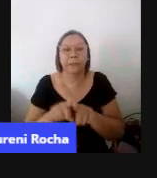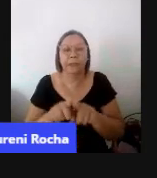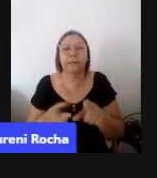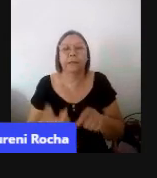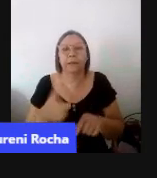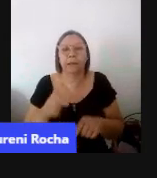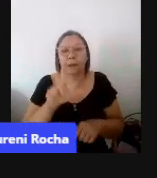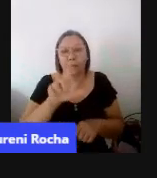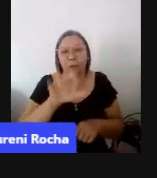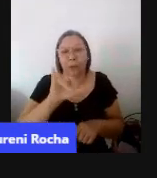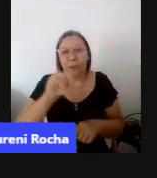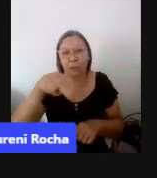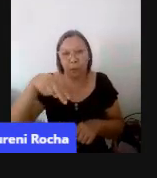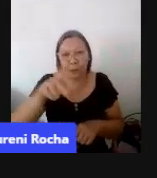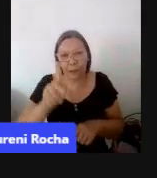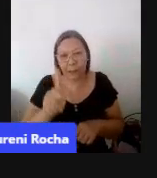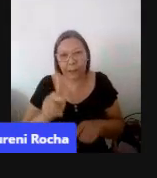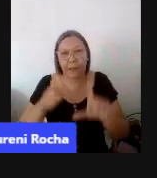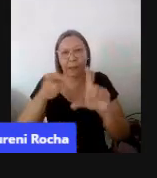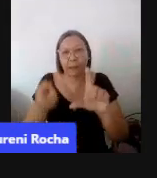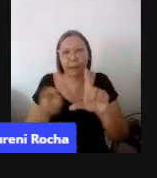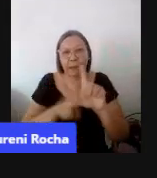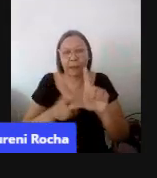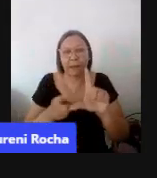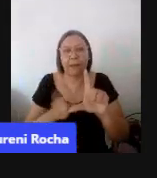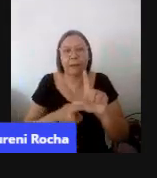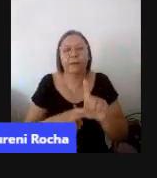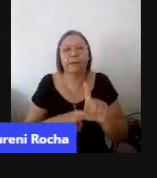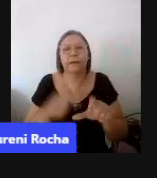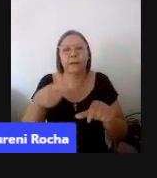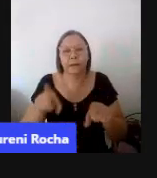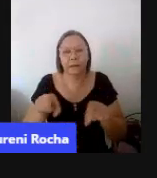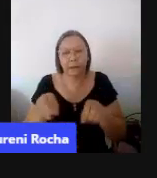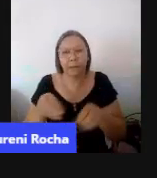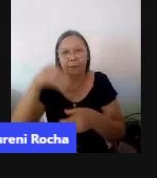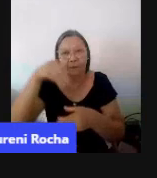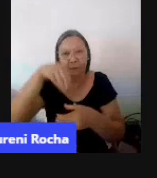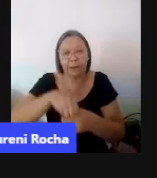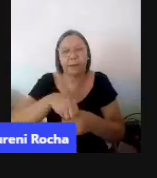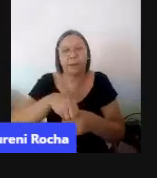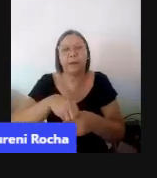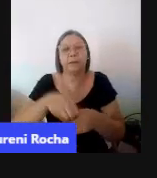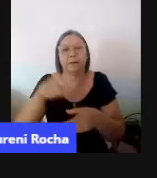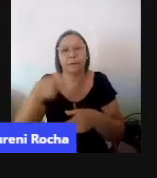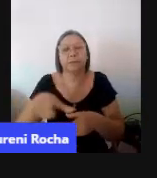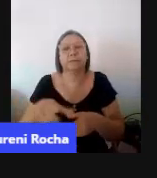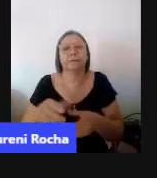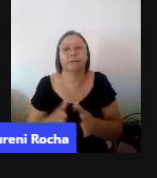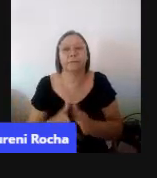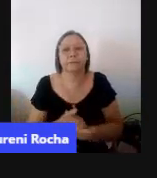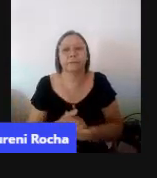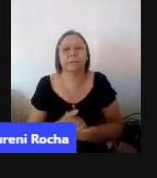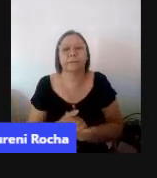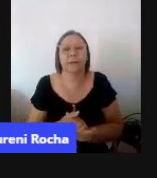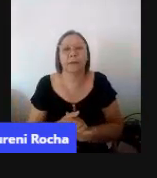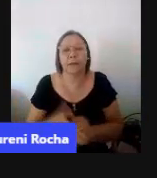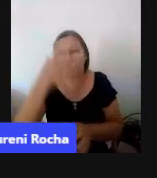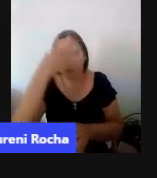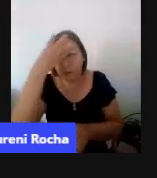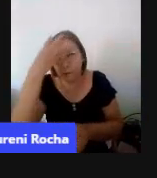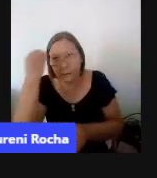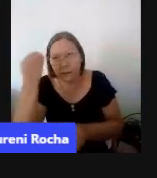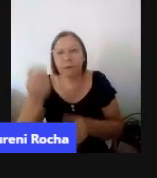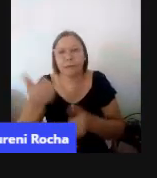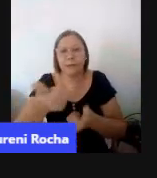estar disponíveis para vocês lá no post, no blog de ciências, certo? Não esqueçam de avaliar a gente. Em nome da equipe